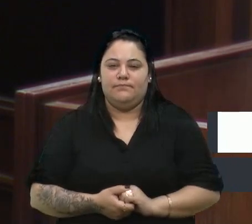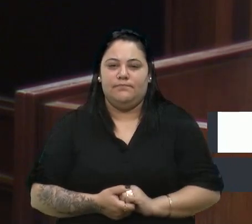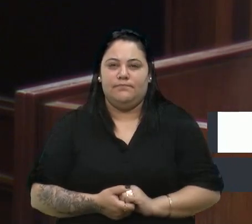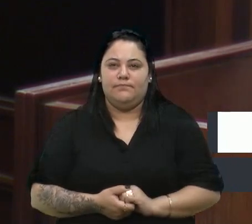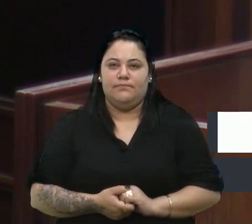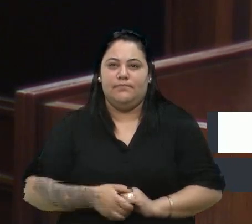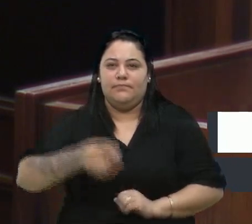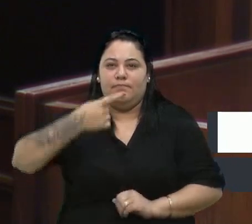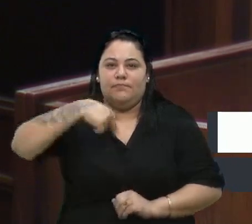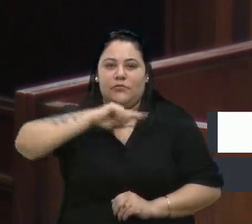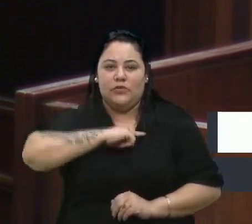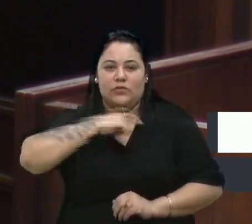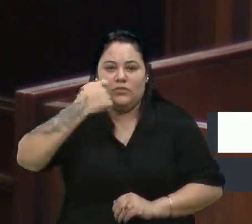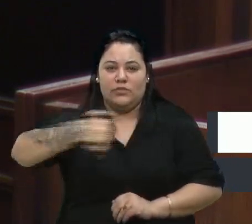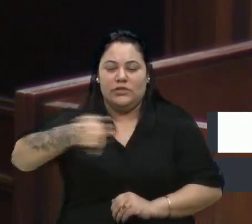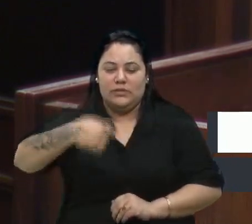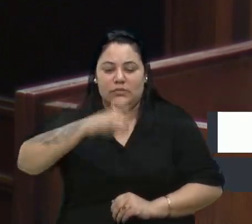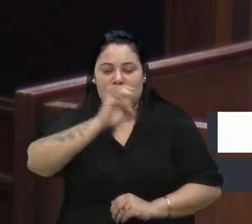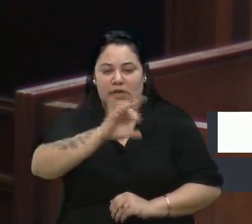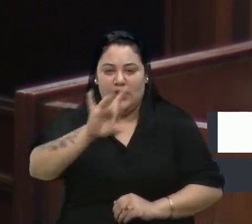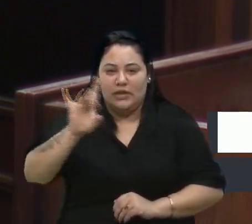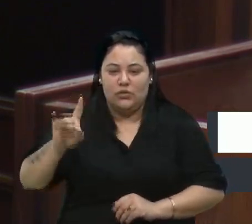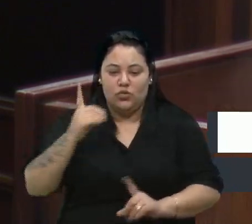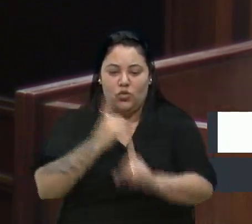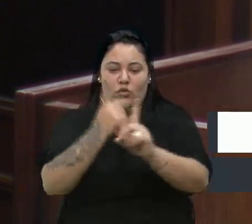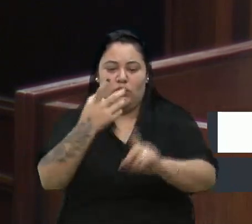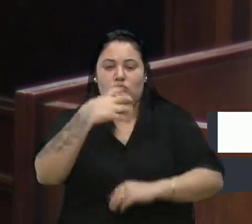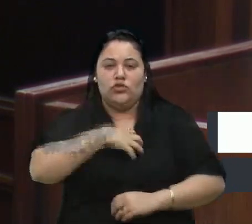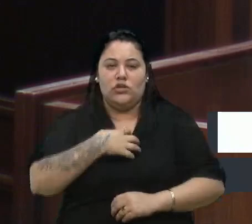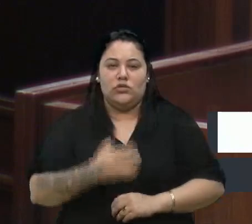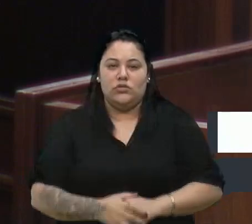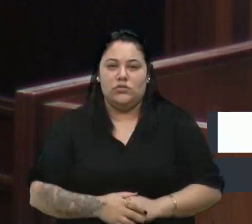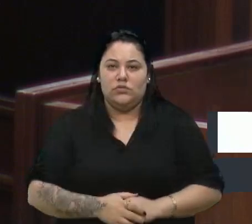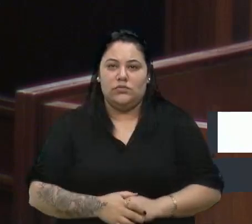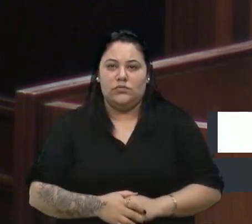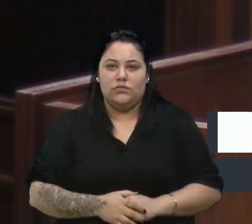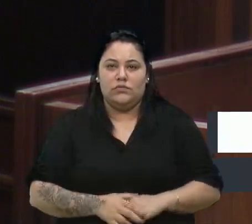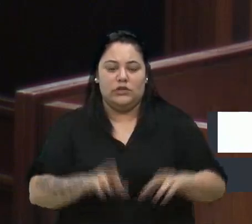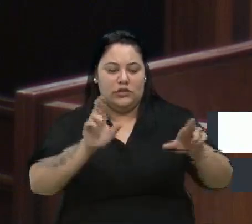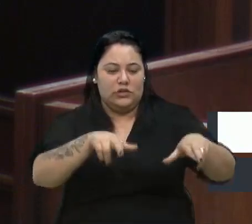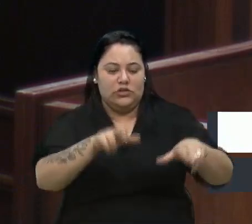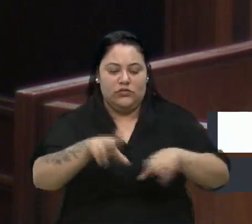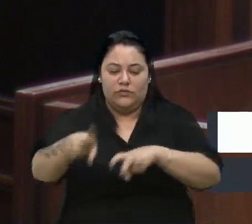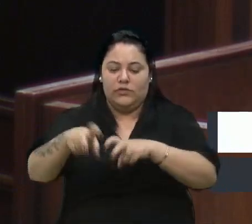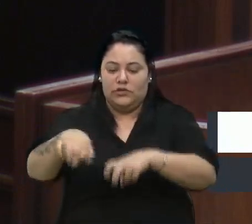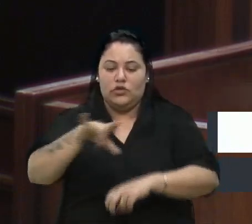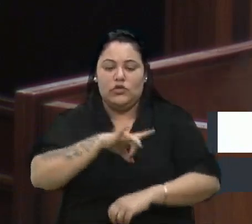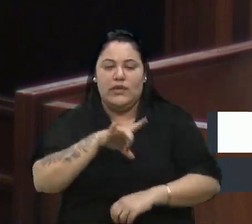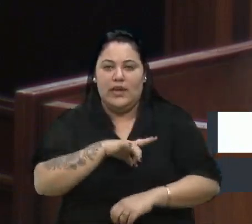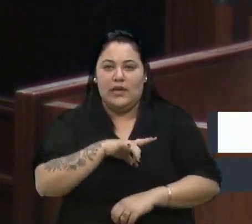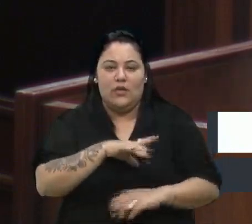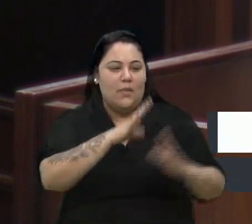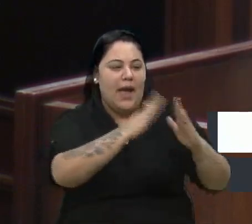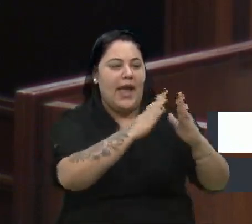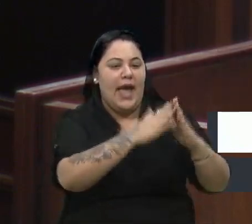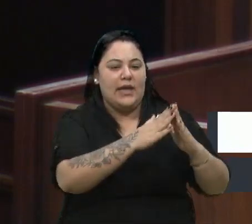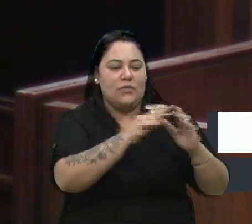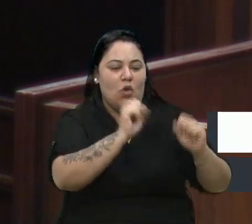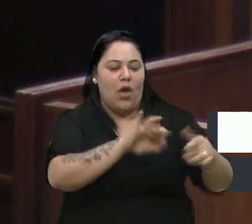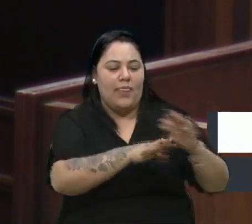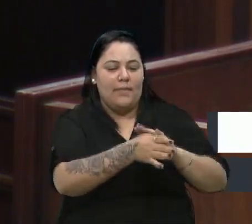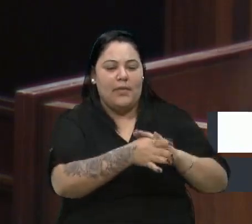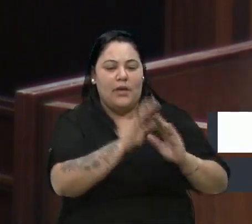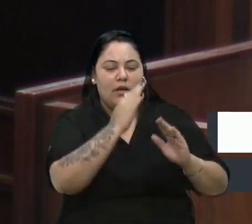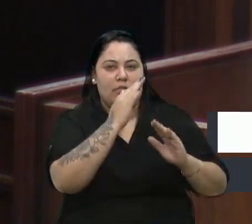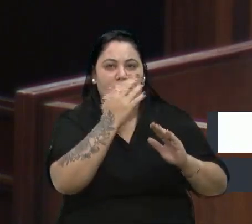E nós precisamos, cada um de nós, encontrar uma saída. Na região de Fazenda Souza tem uma casa que pode ser adaptada para uma